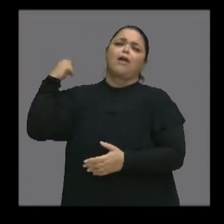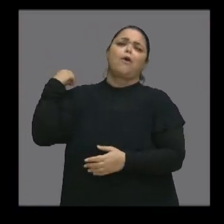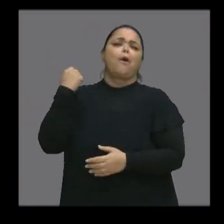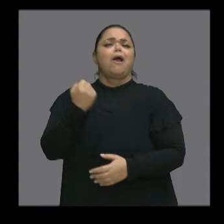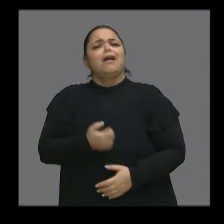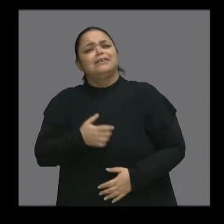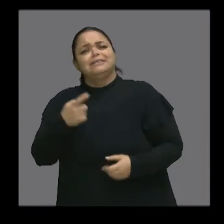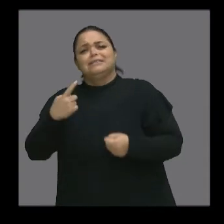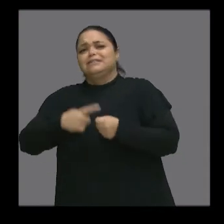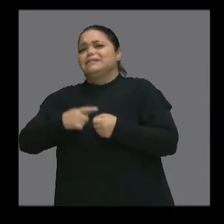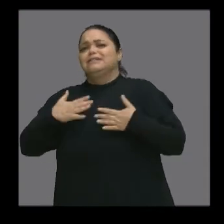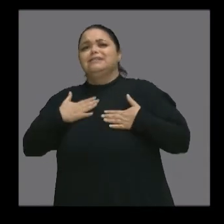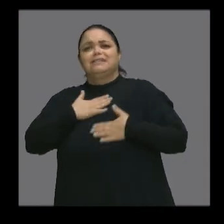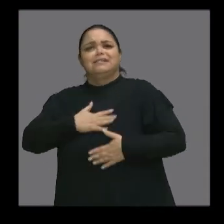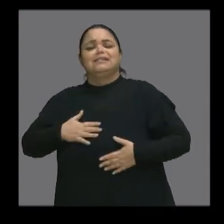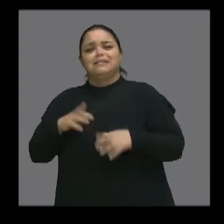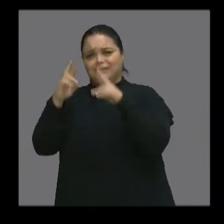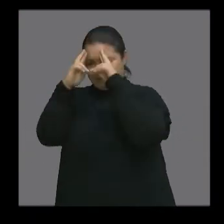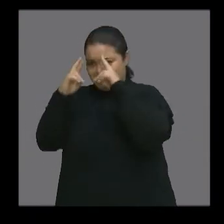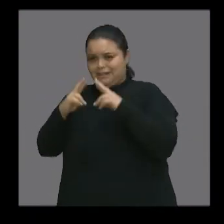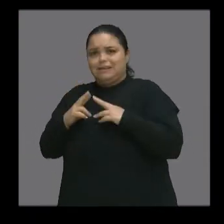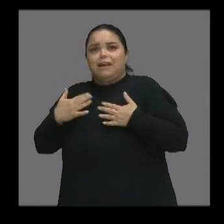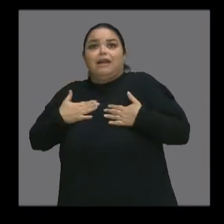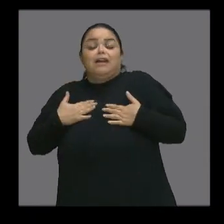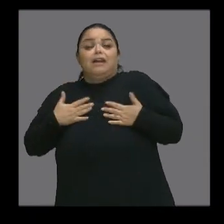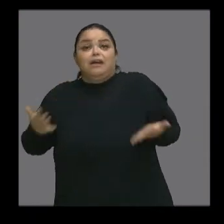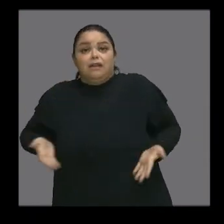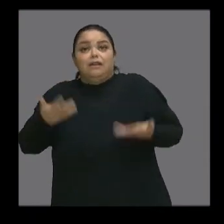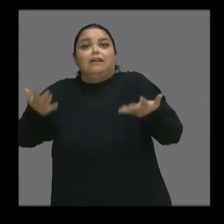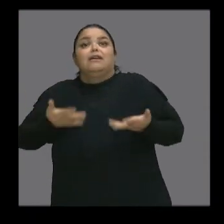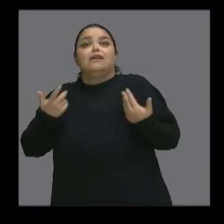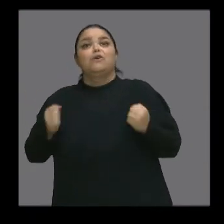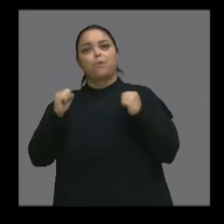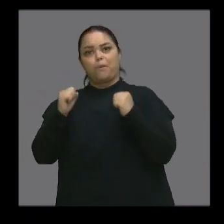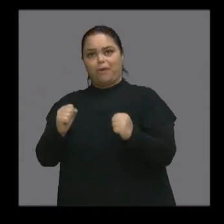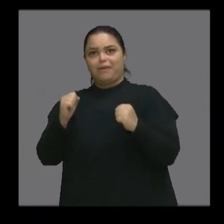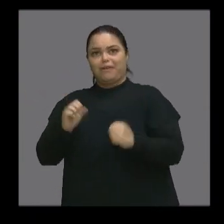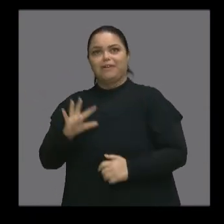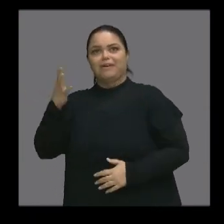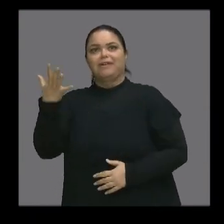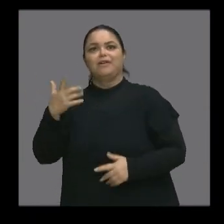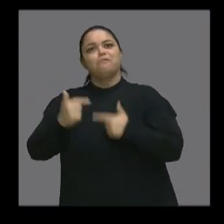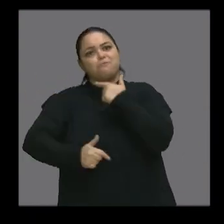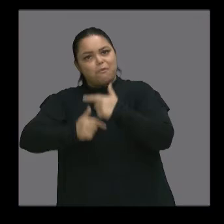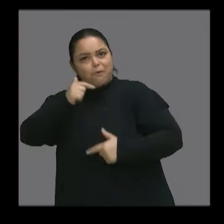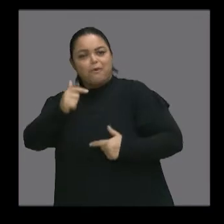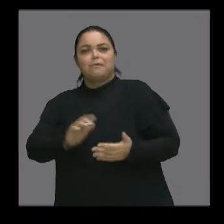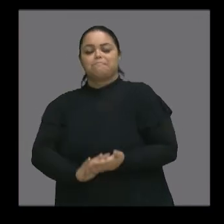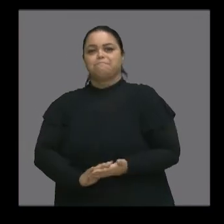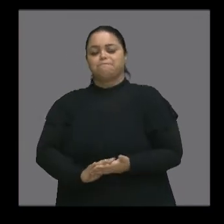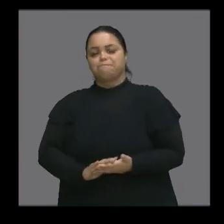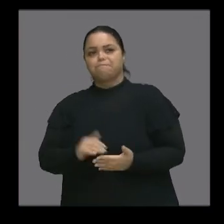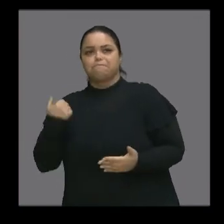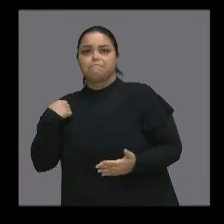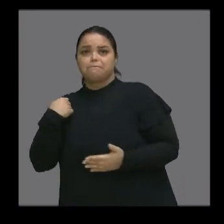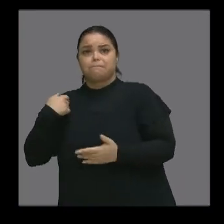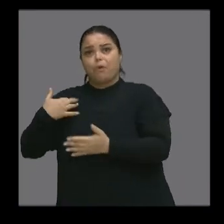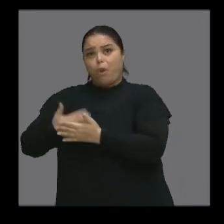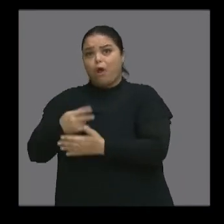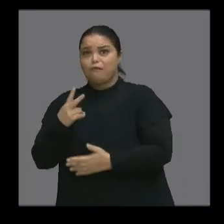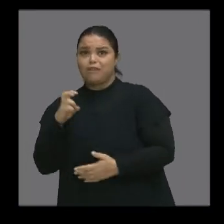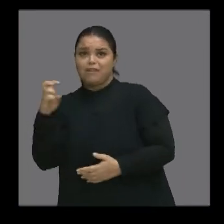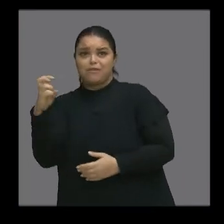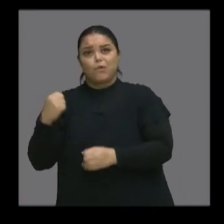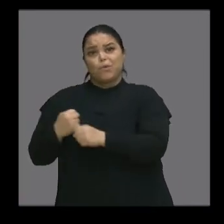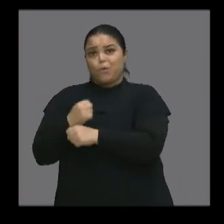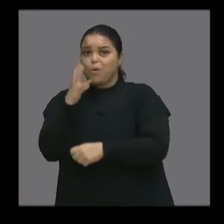quanto a cidade foi respeitosa e estimulante para que eu pudesse realizar um bom trabalho. E ao longo dos 25 anos em que eu